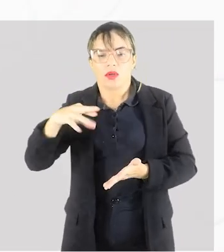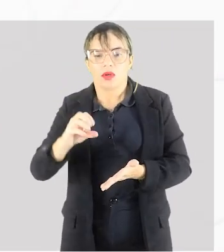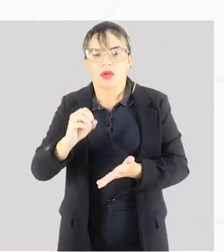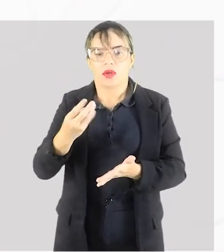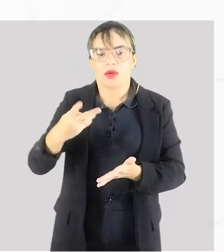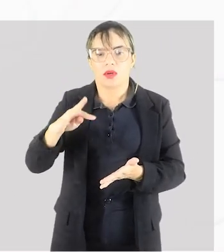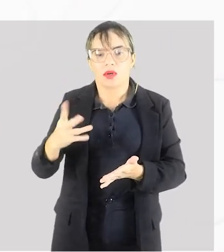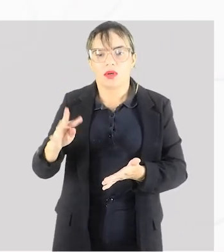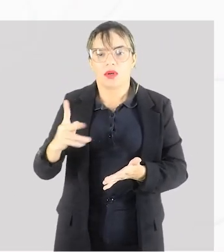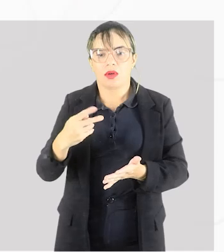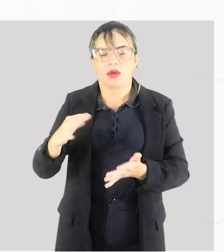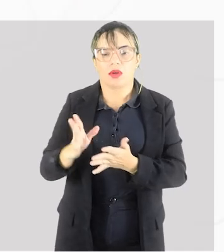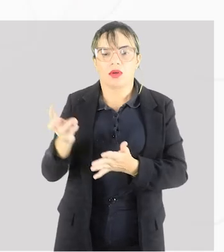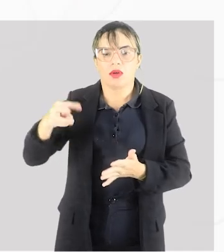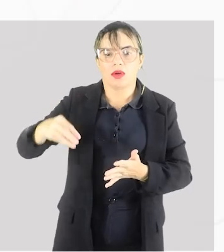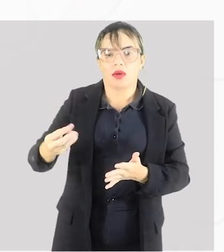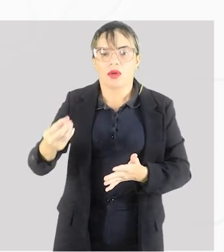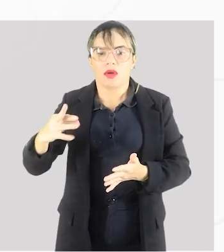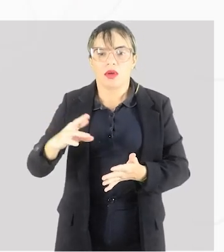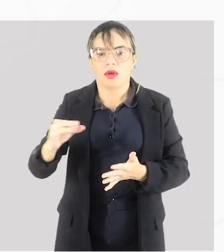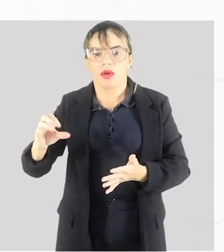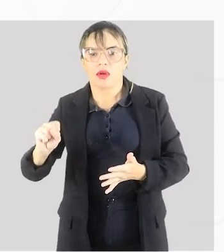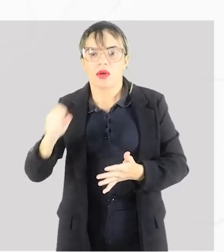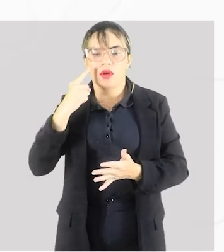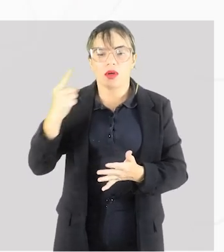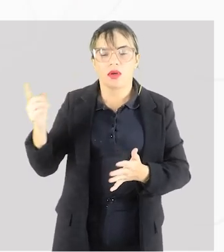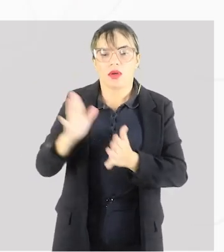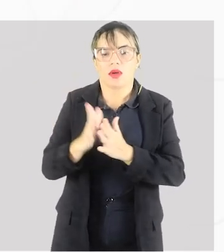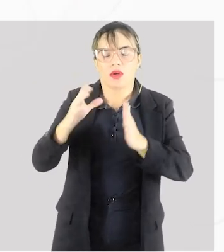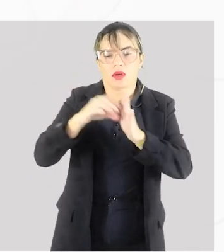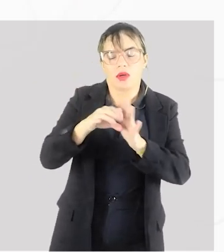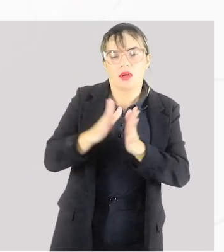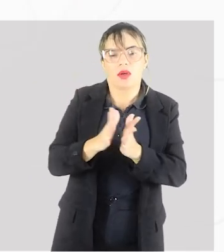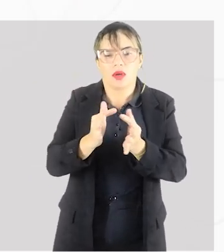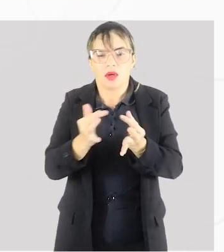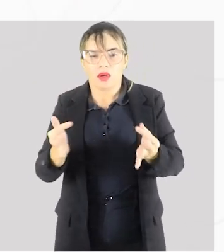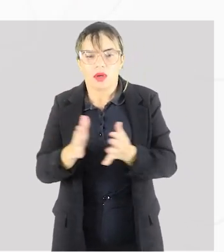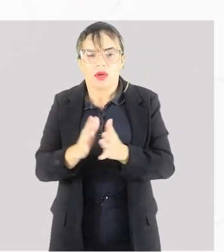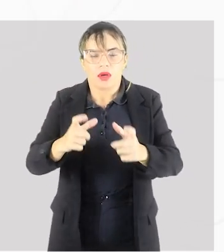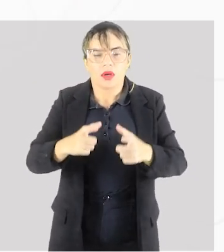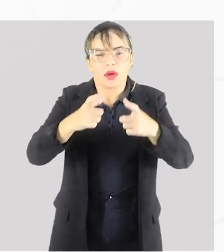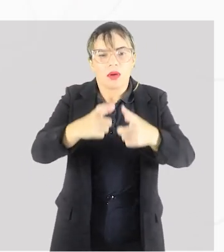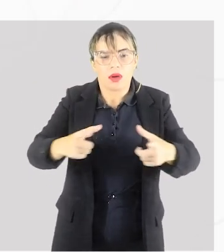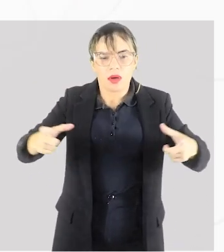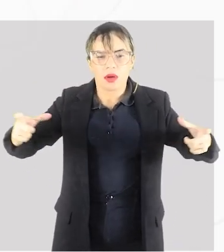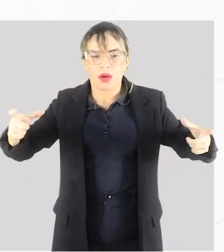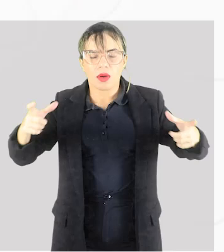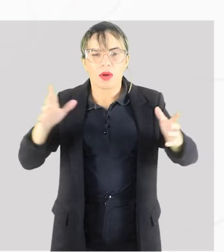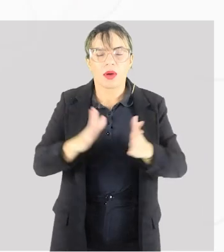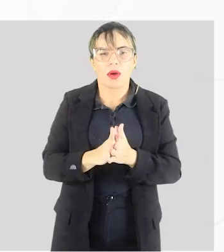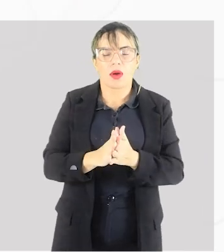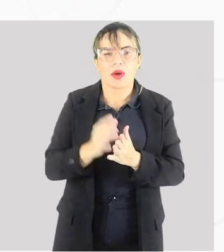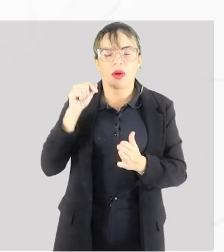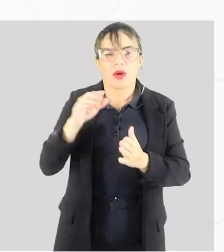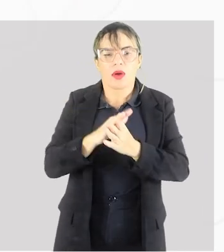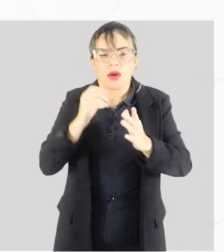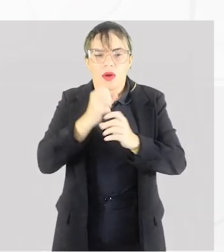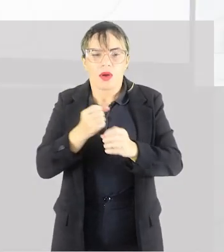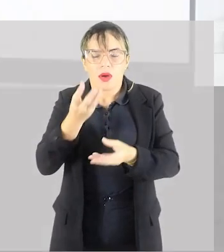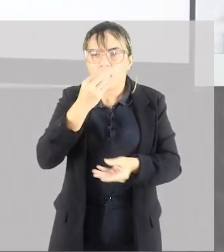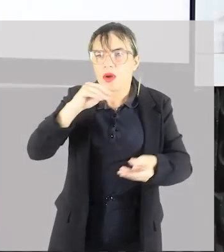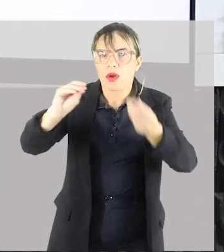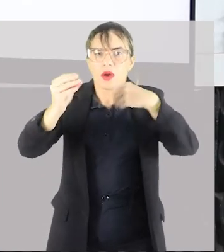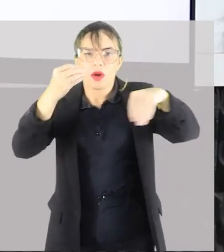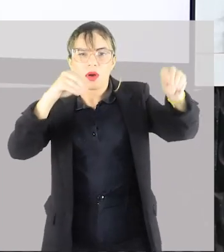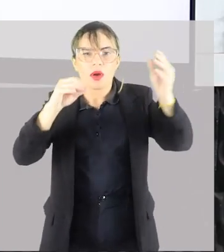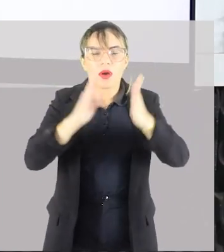ele trabalha conceitos de estruturas bem simplórias, geométricas, em espaços muito grandes, criando estruturas que praticamente